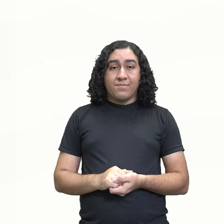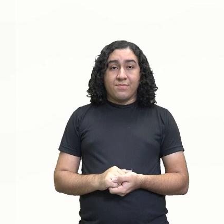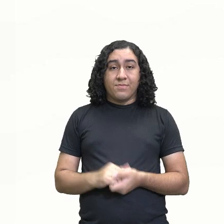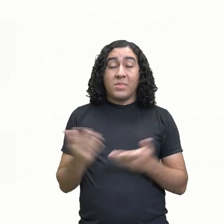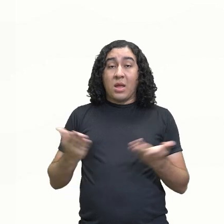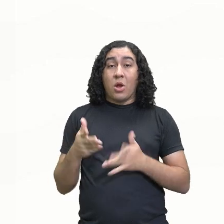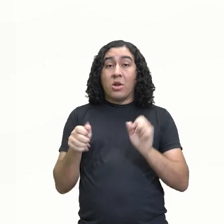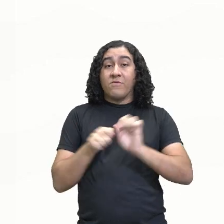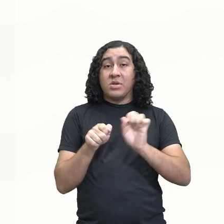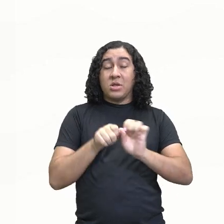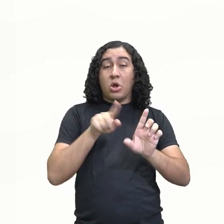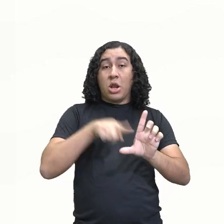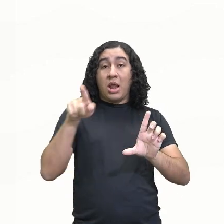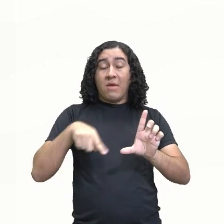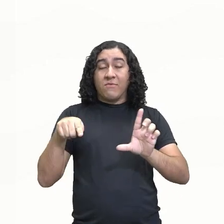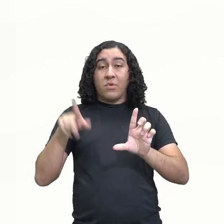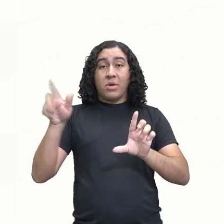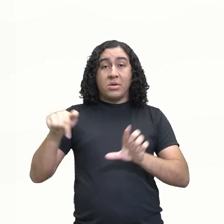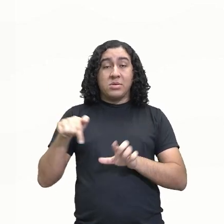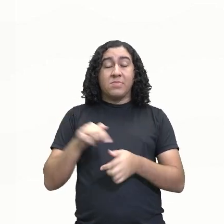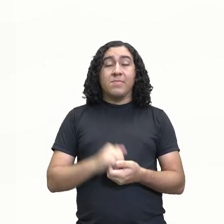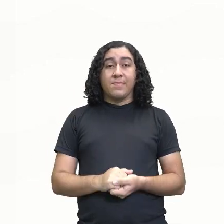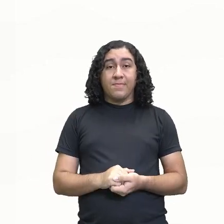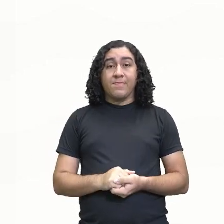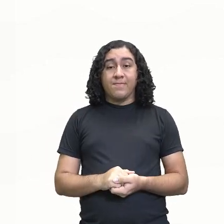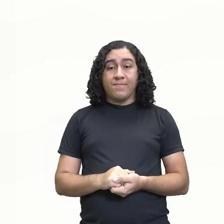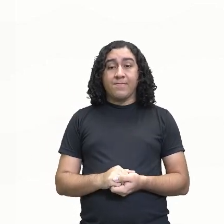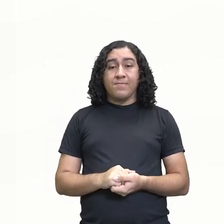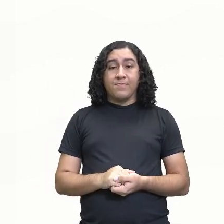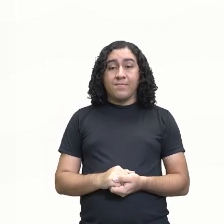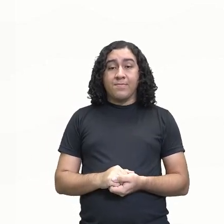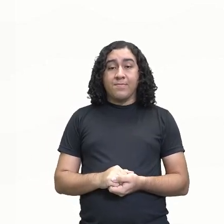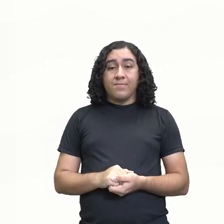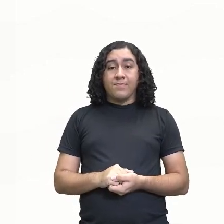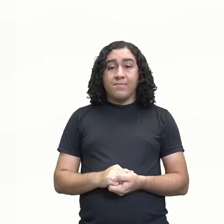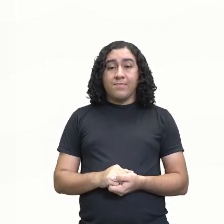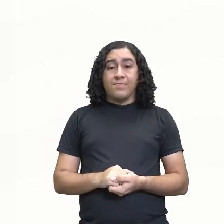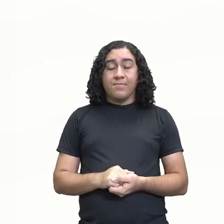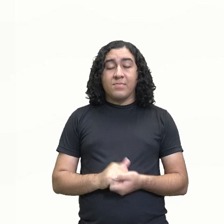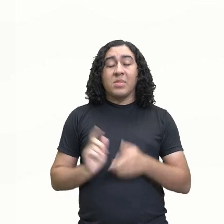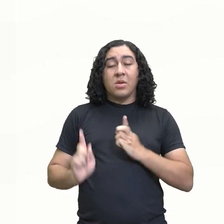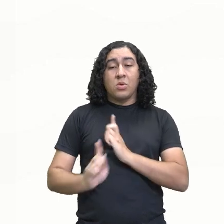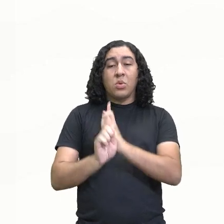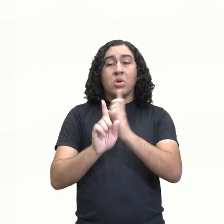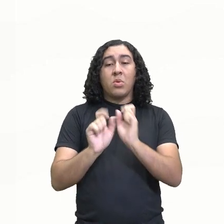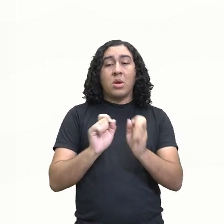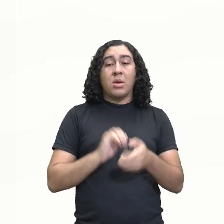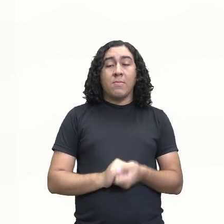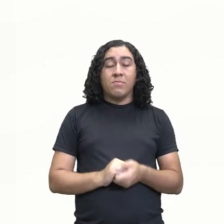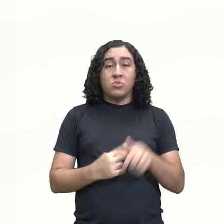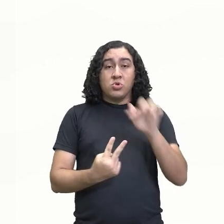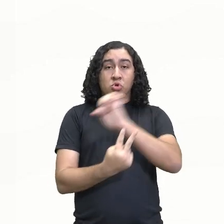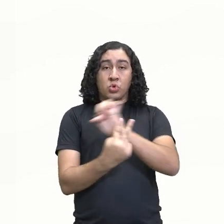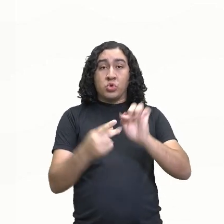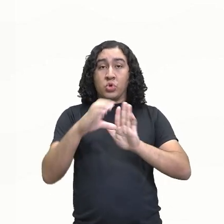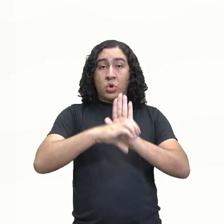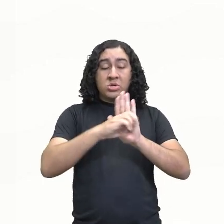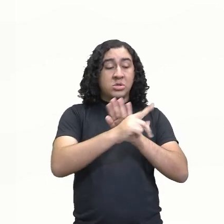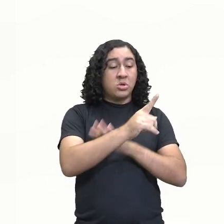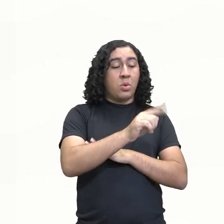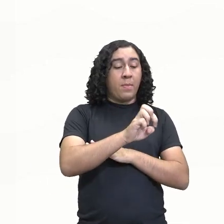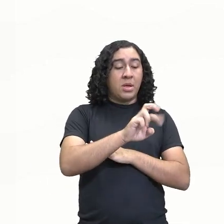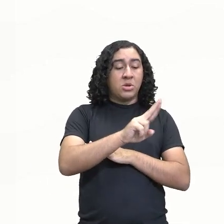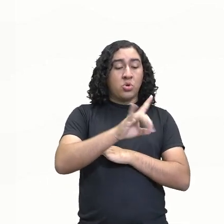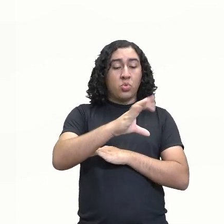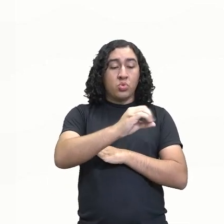gráfico de uma função seno e para ele determinar período, imagem. Tudo bem?